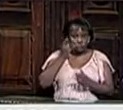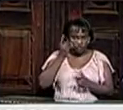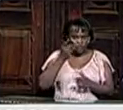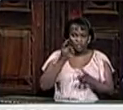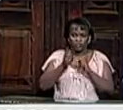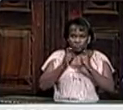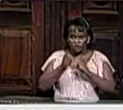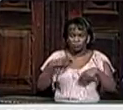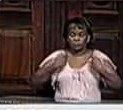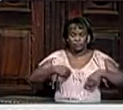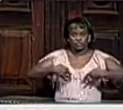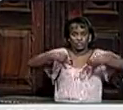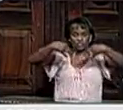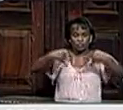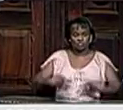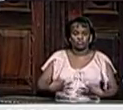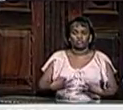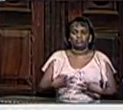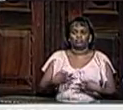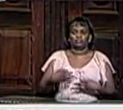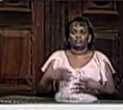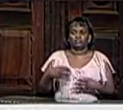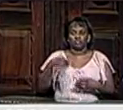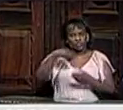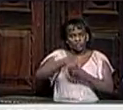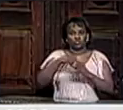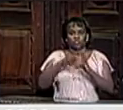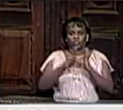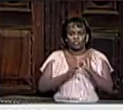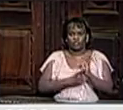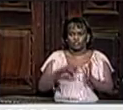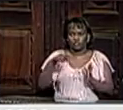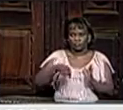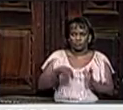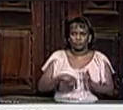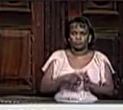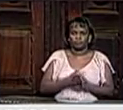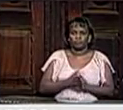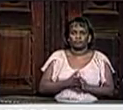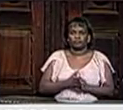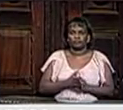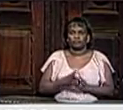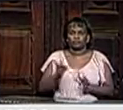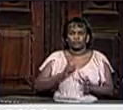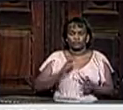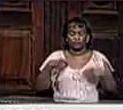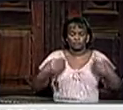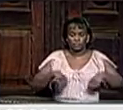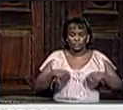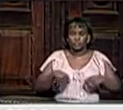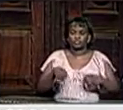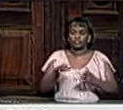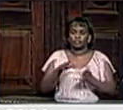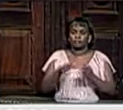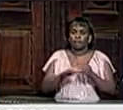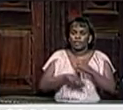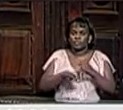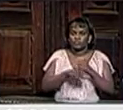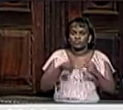a disciplina do regimento interno. Ele tem que ser pautado,